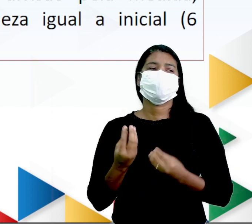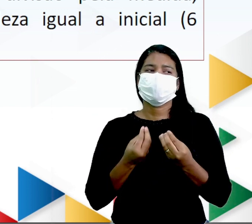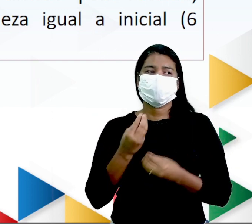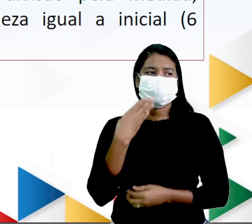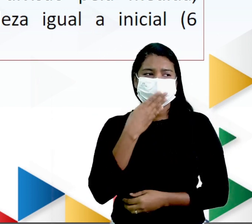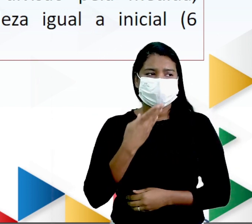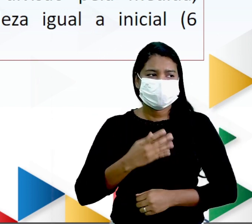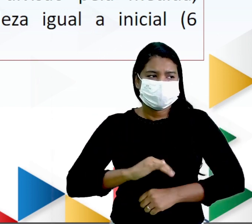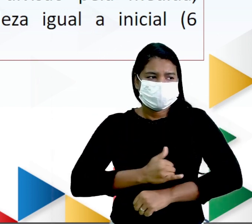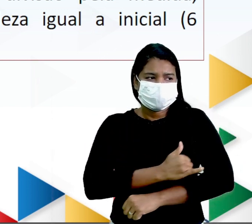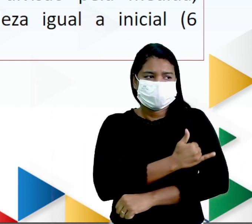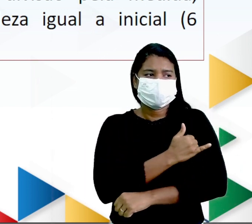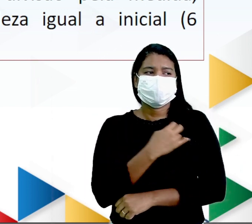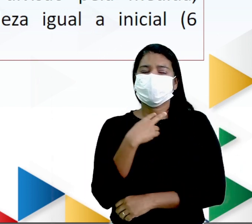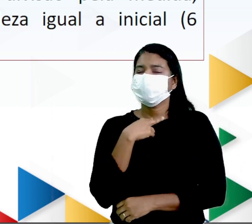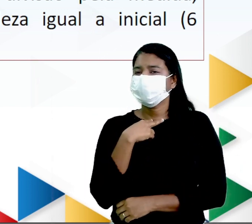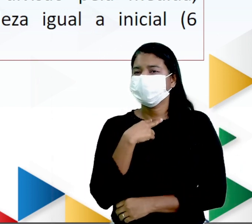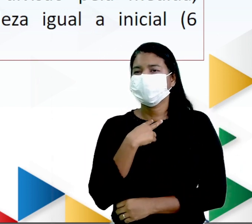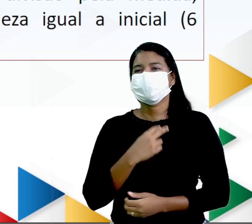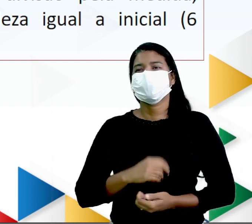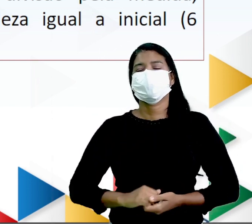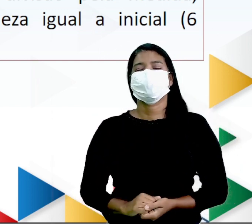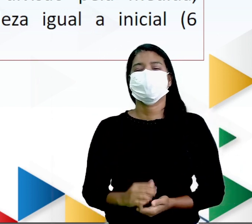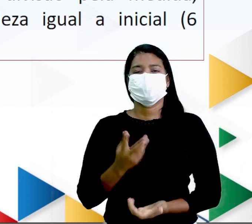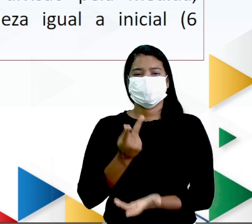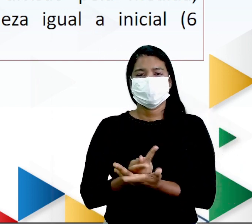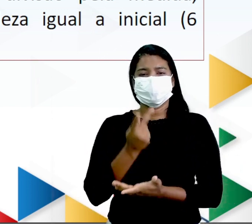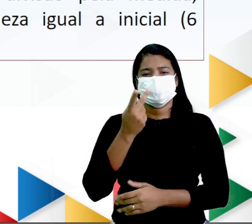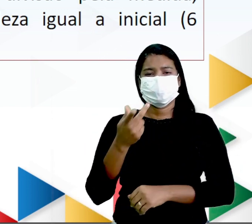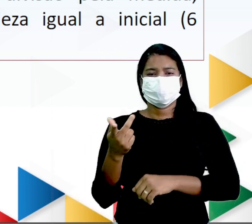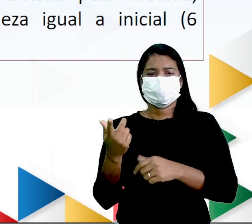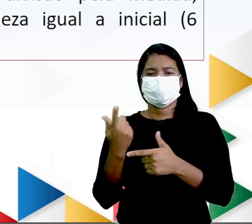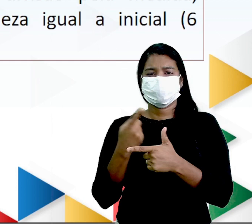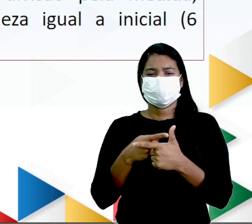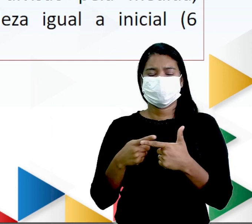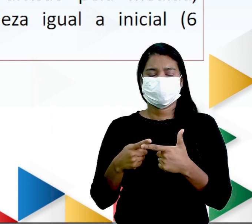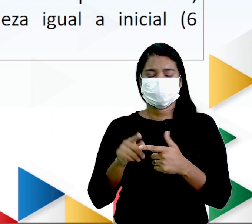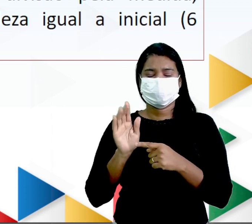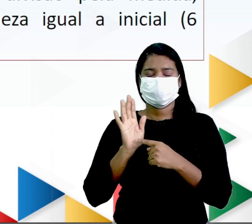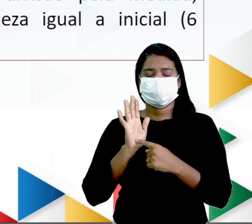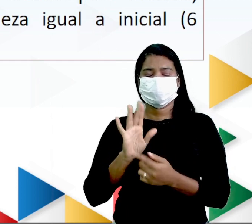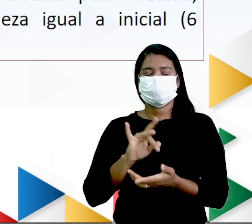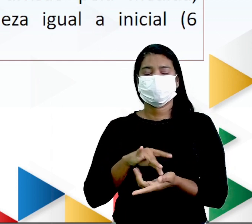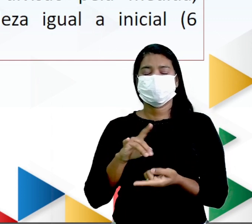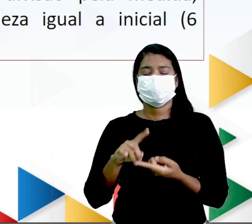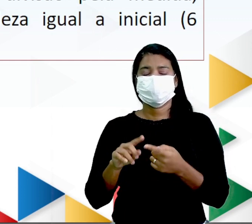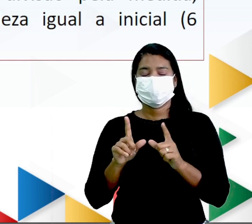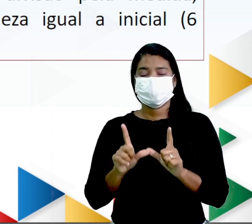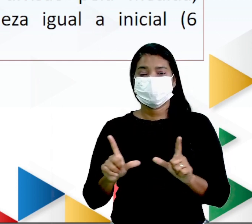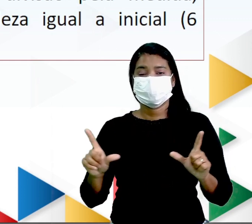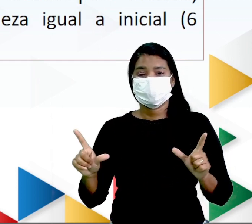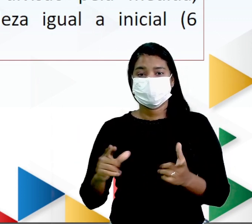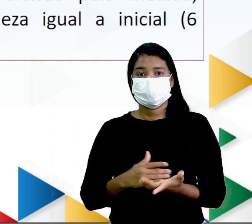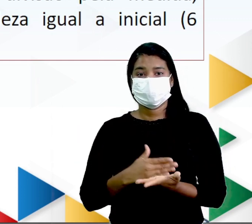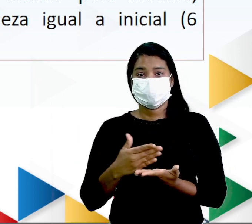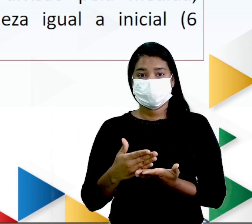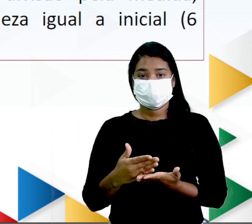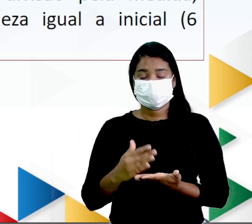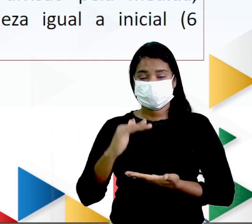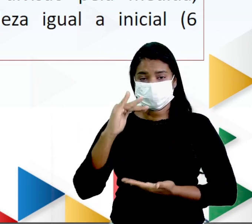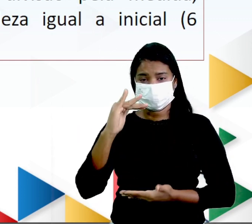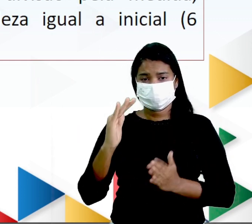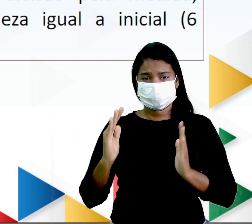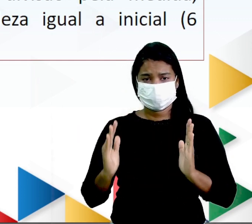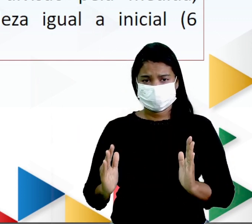vai engordar, não pode, viu? O resultado da divisão pela medida aparece na grandeza inicial, são caixas.